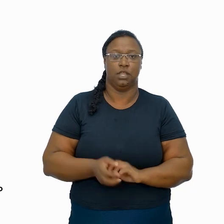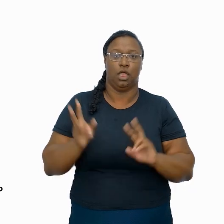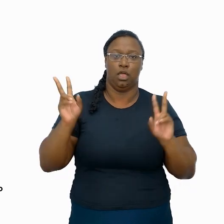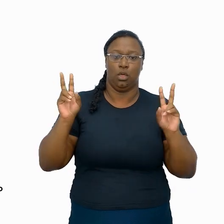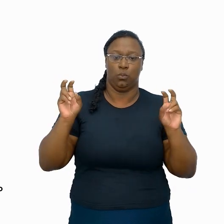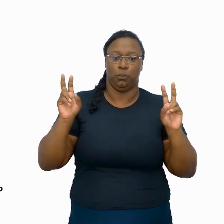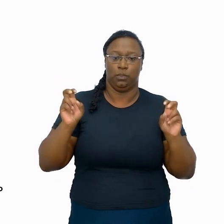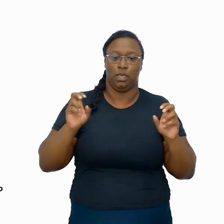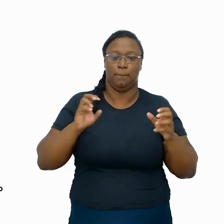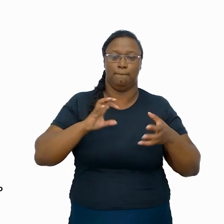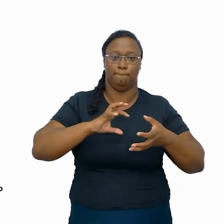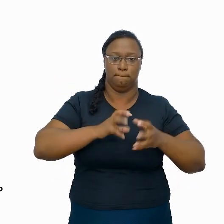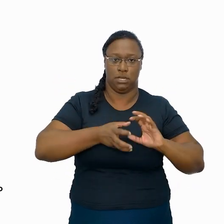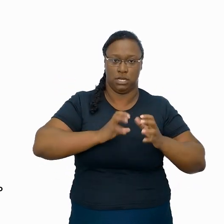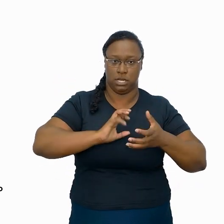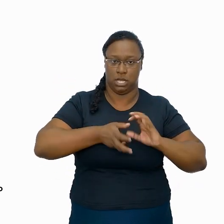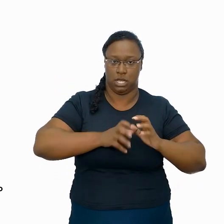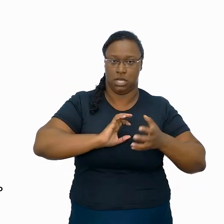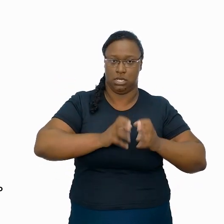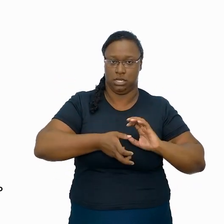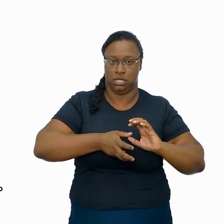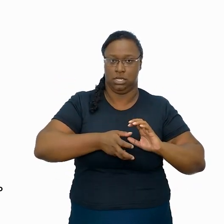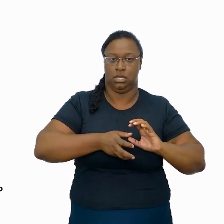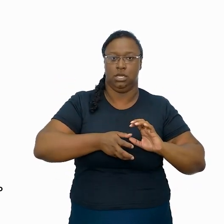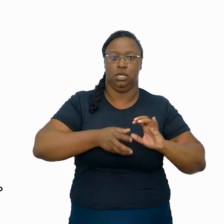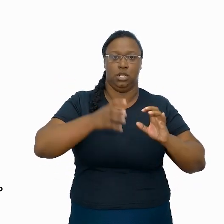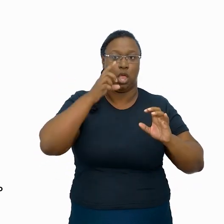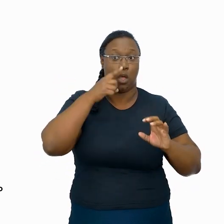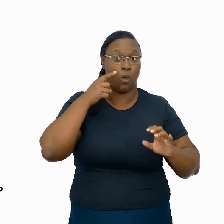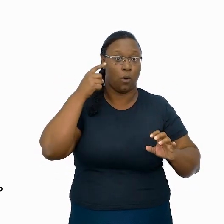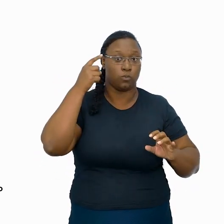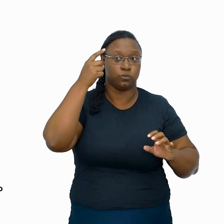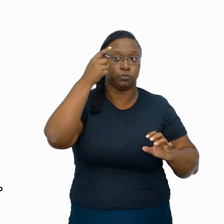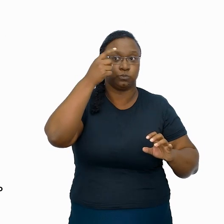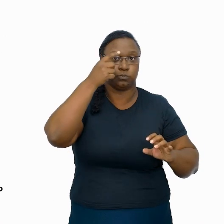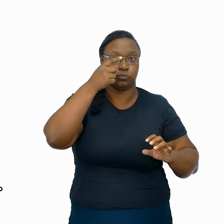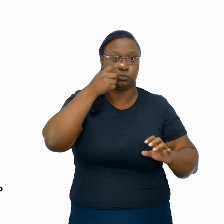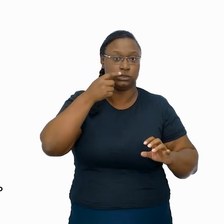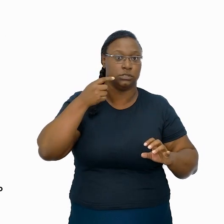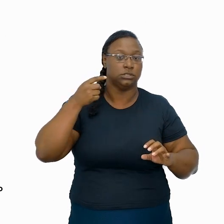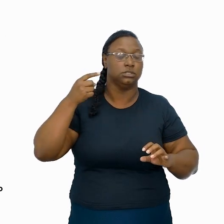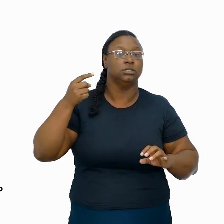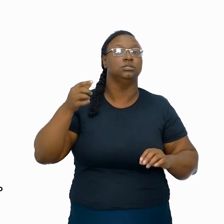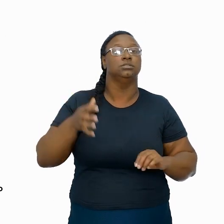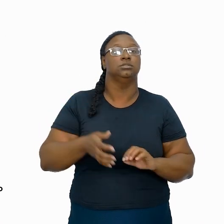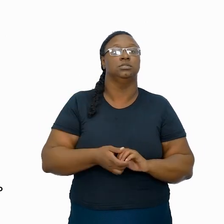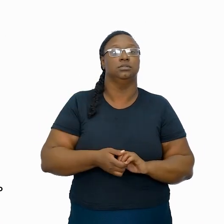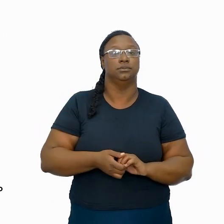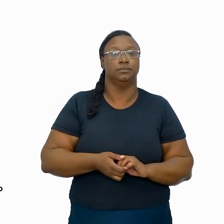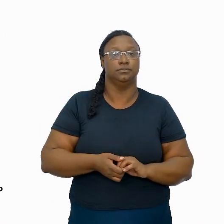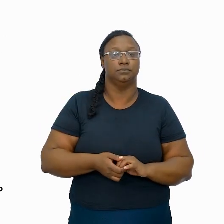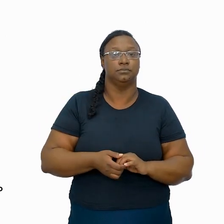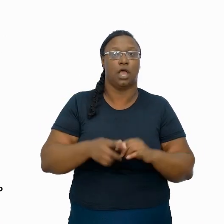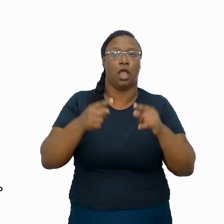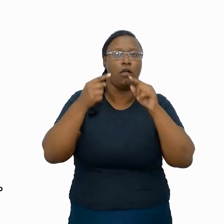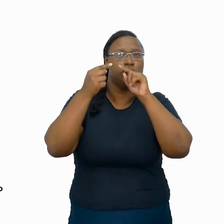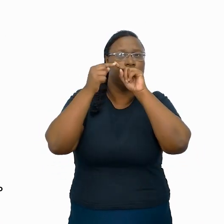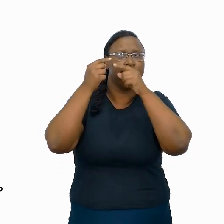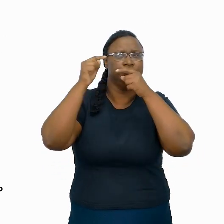né, da mecânica, da ótica, da termodinâmica e do